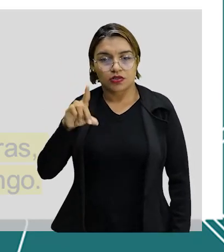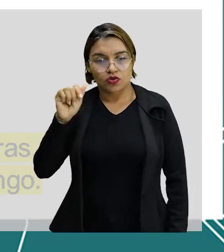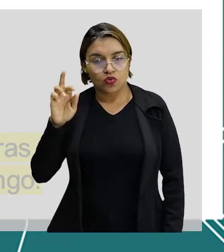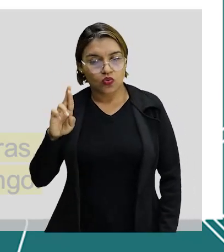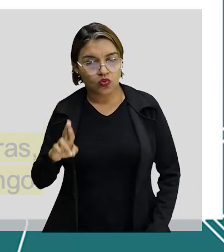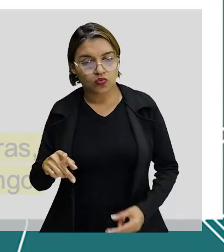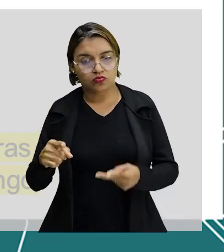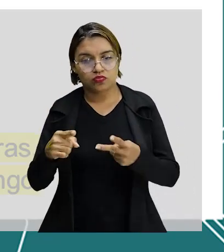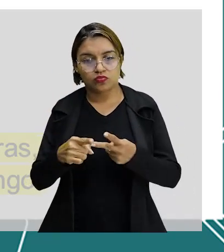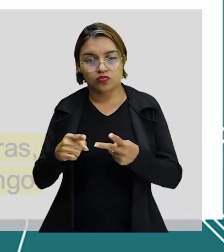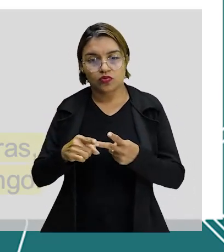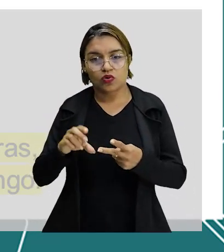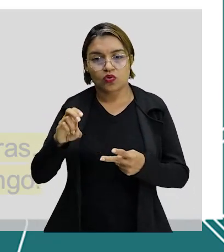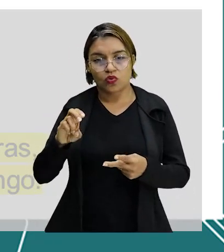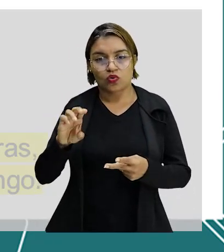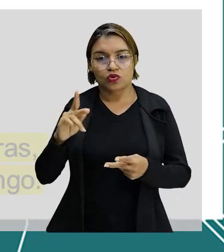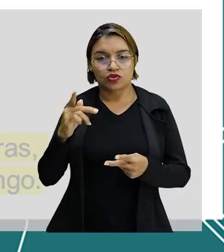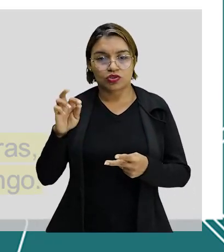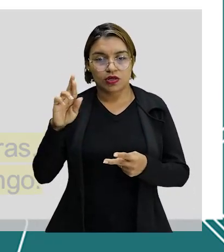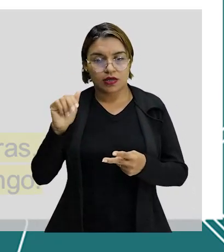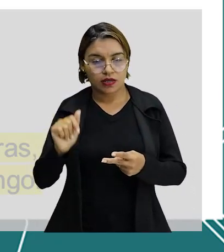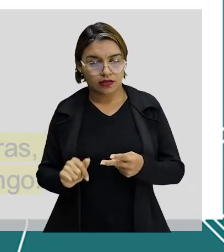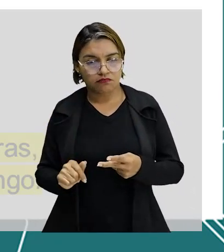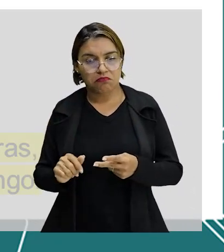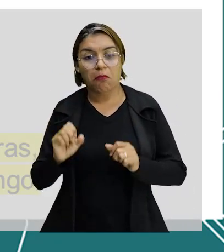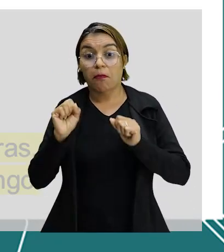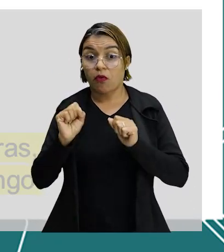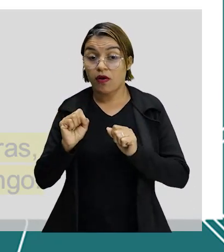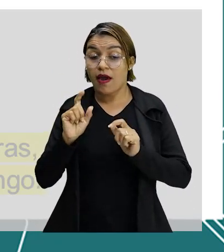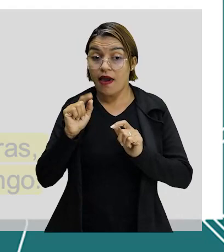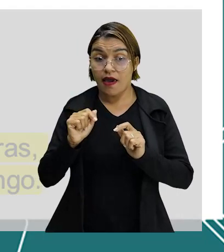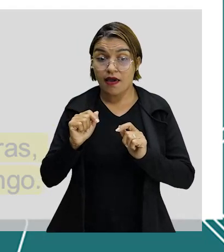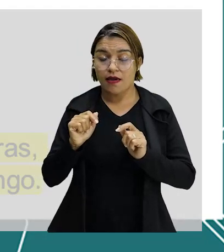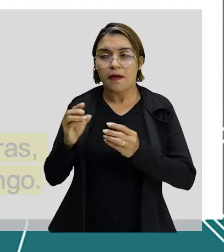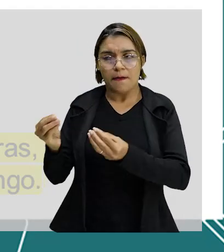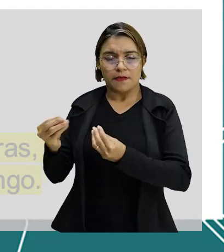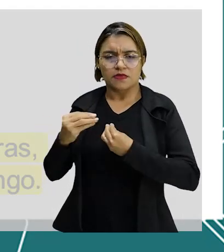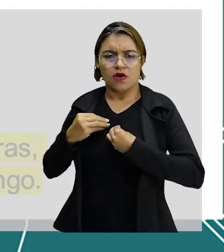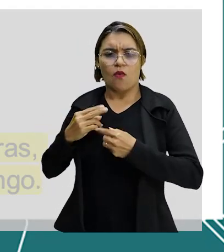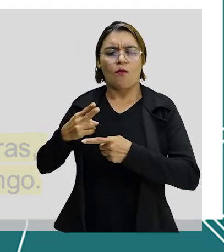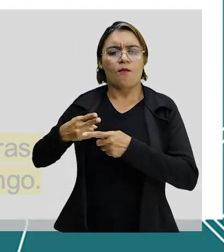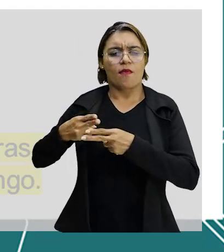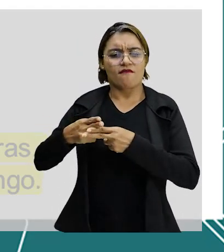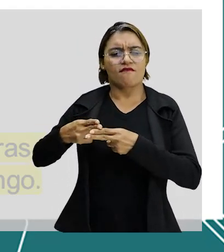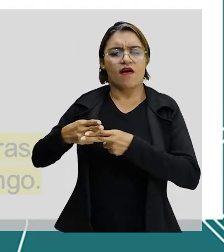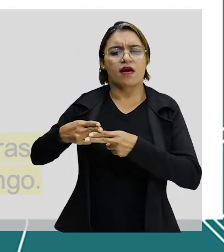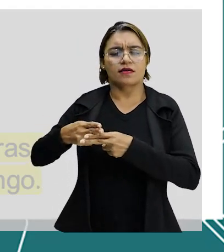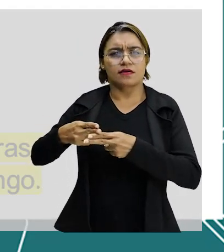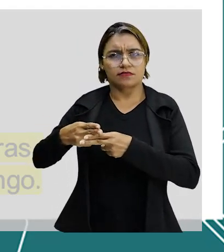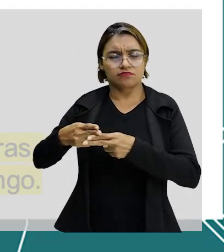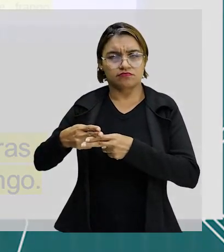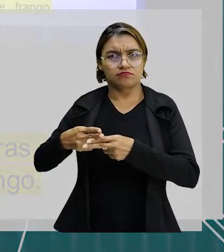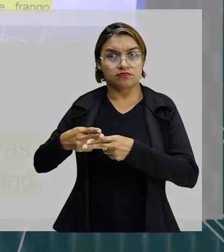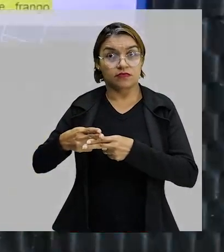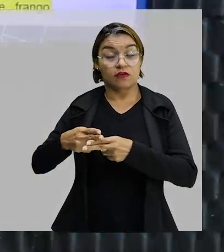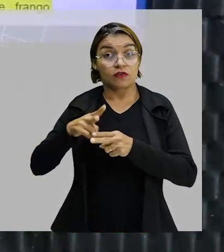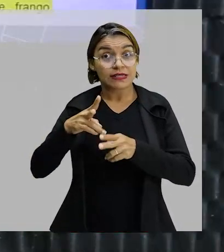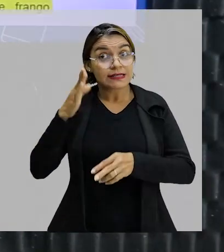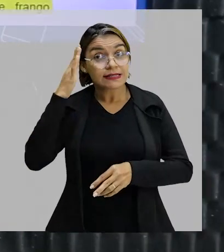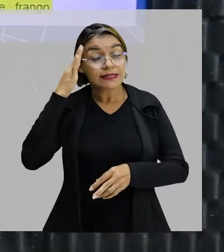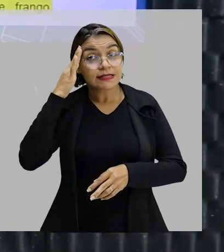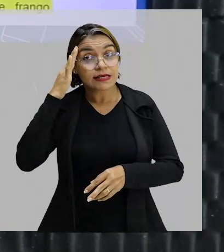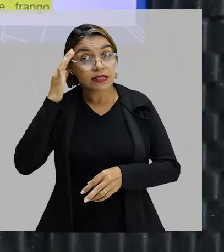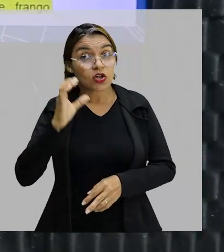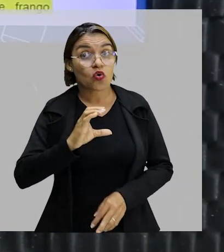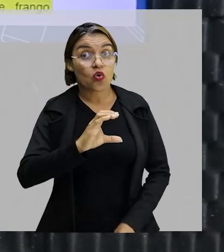Então, pode me trazer uma faca, cuchillo, faca. Para vocês associarem que cuchillo é faca na